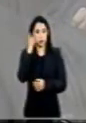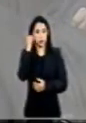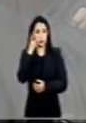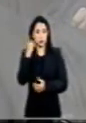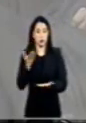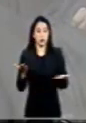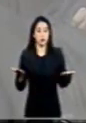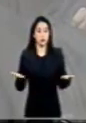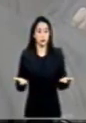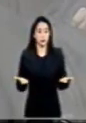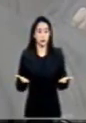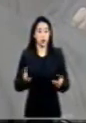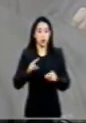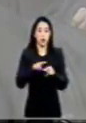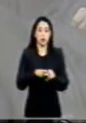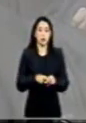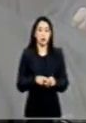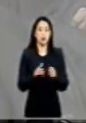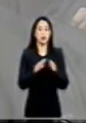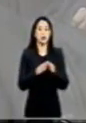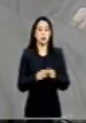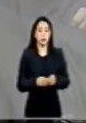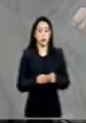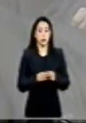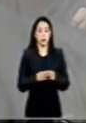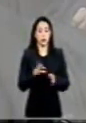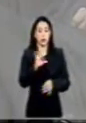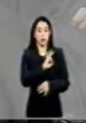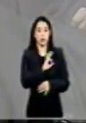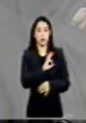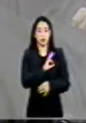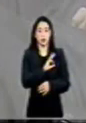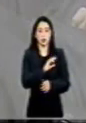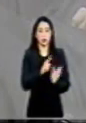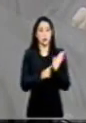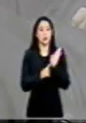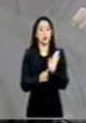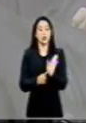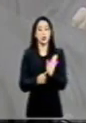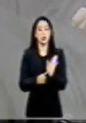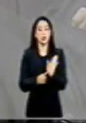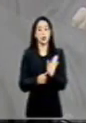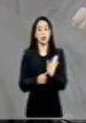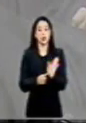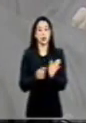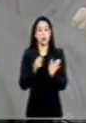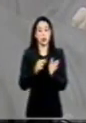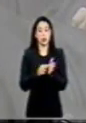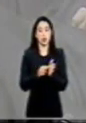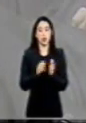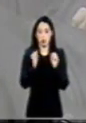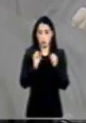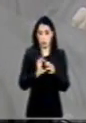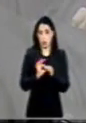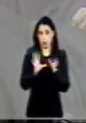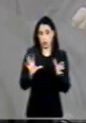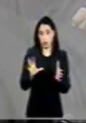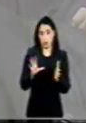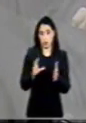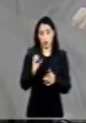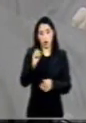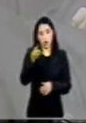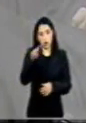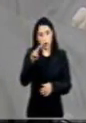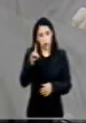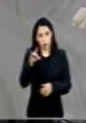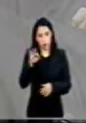portanto, pediu que a Polícia Federal apresentasse um mandado de busca e apreensão à ordem judicial, como é direito de todo